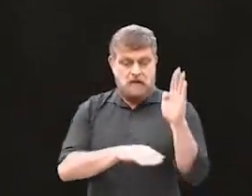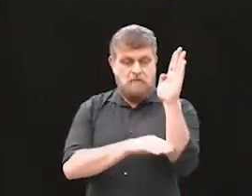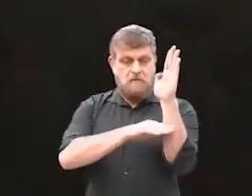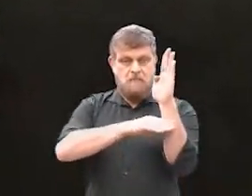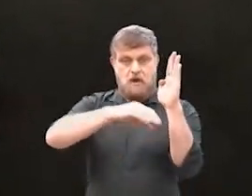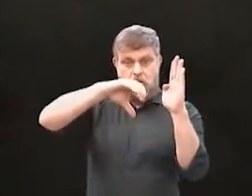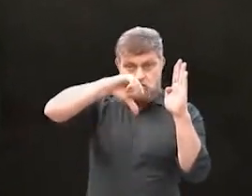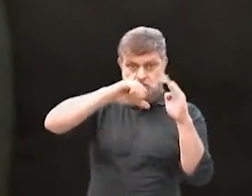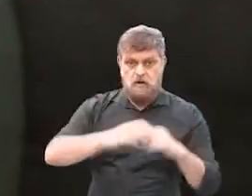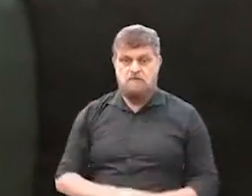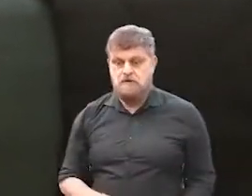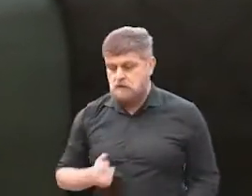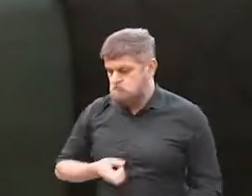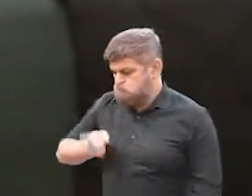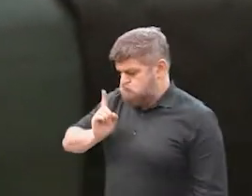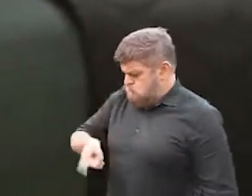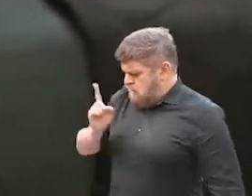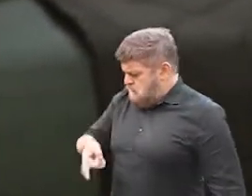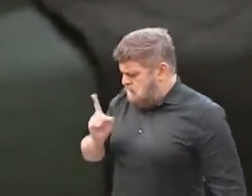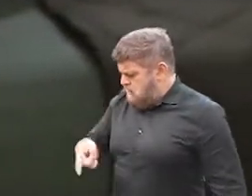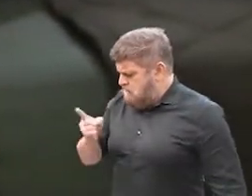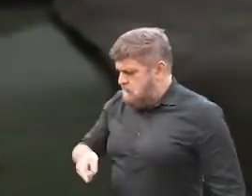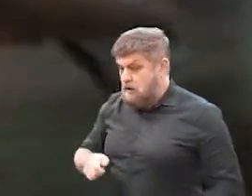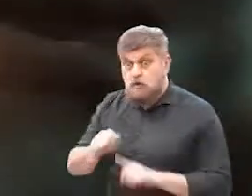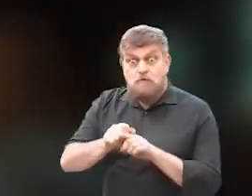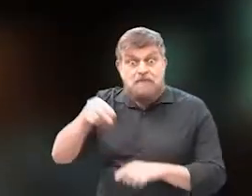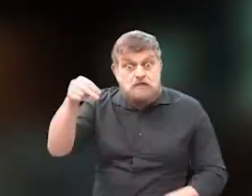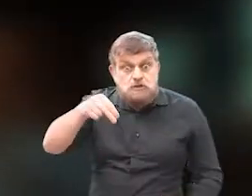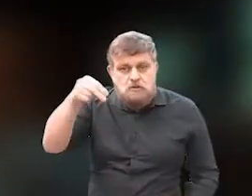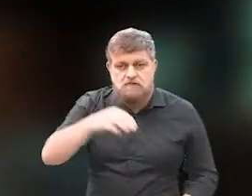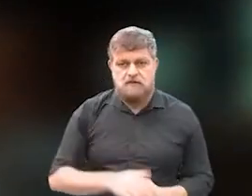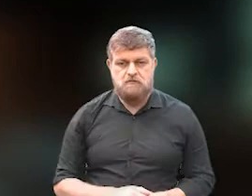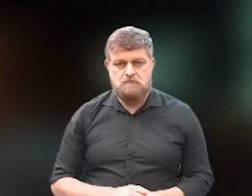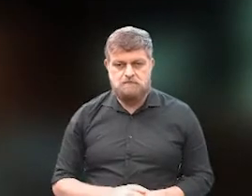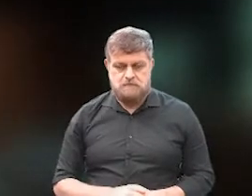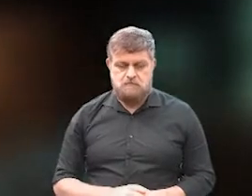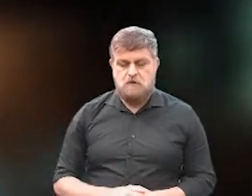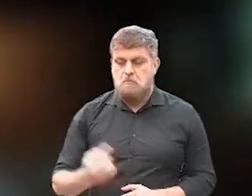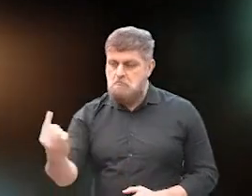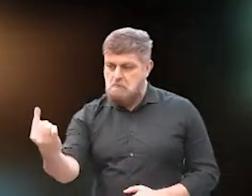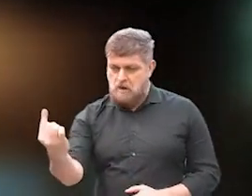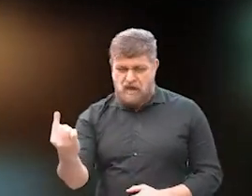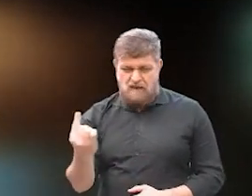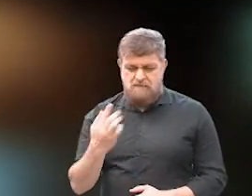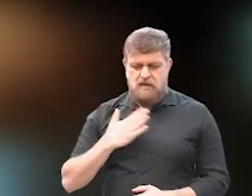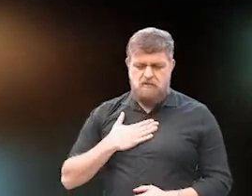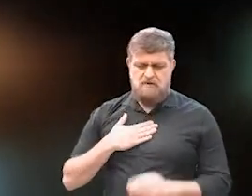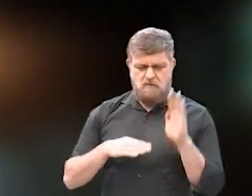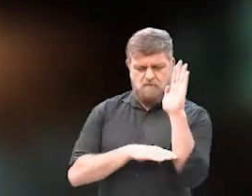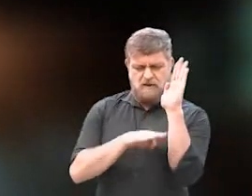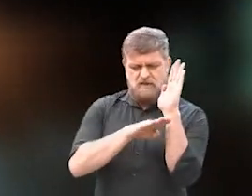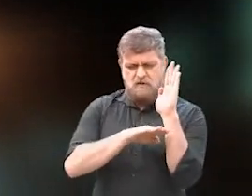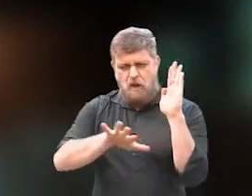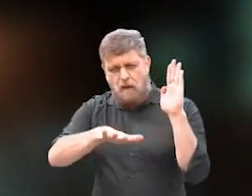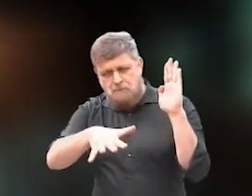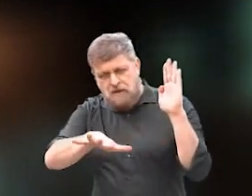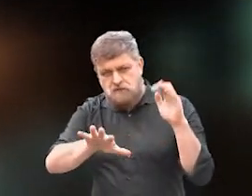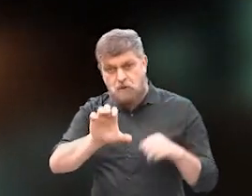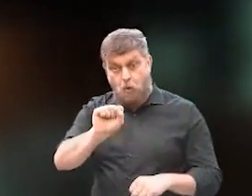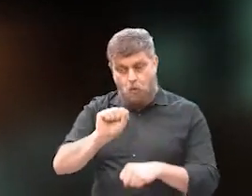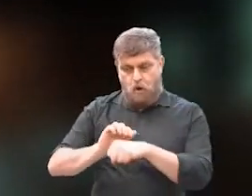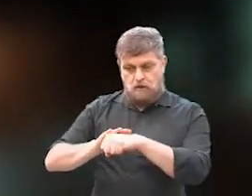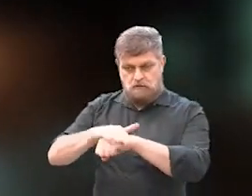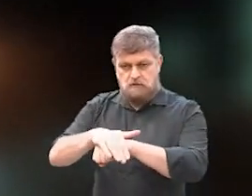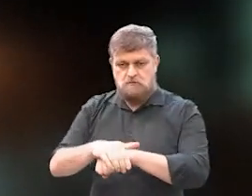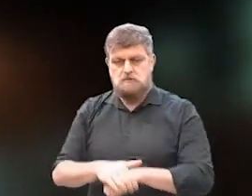pouco sobre ameaças que sofreu em novembro deste ano. Chego na minha residência por volta das 8 horas da noite,